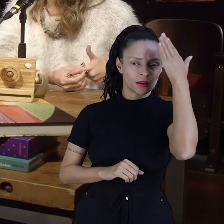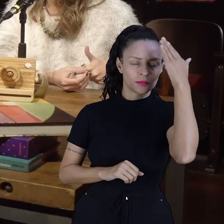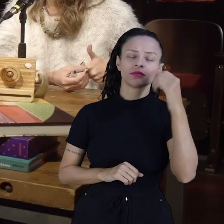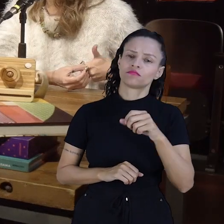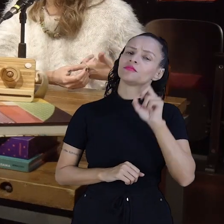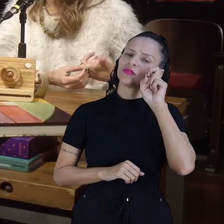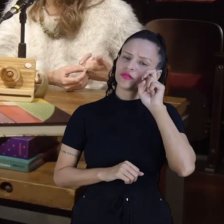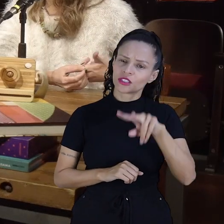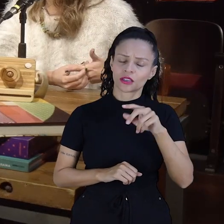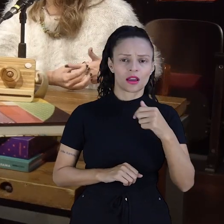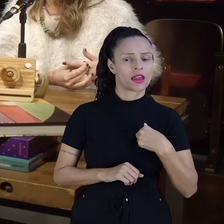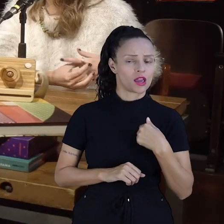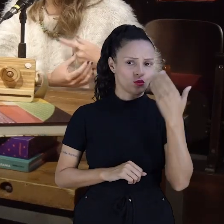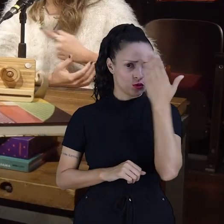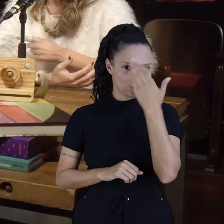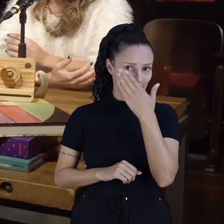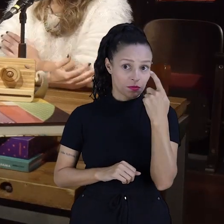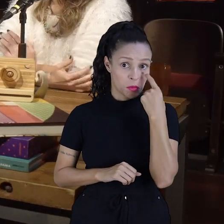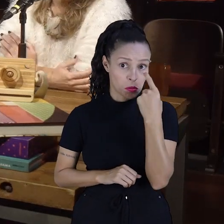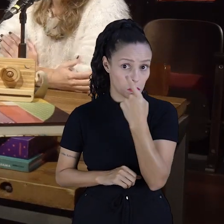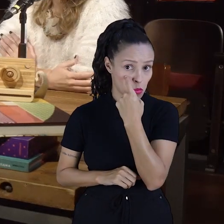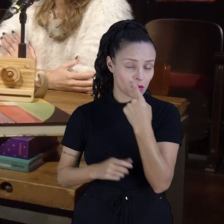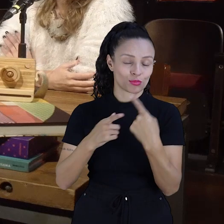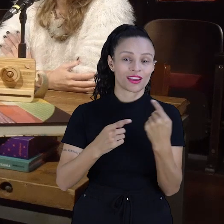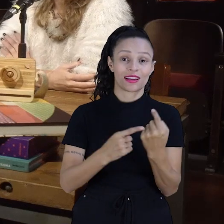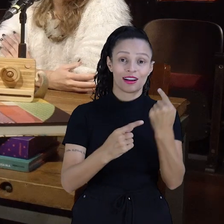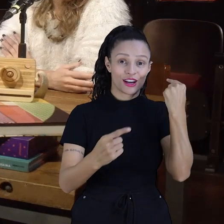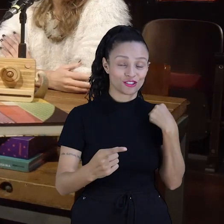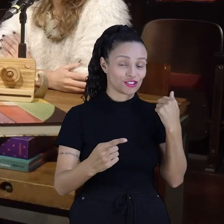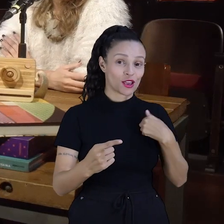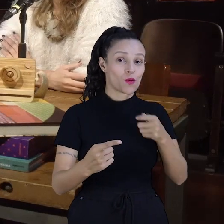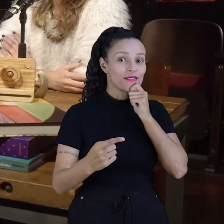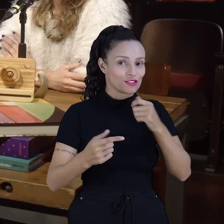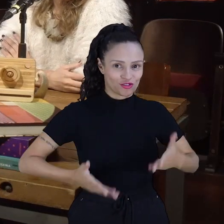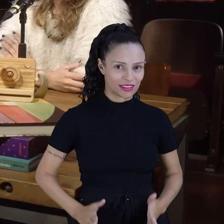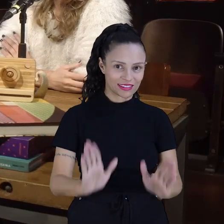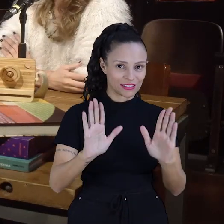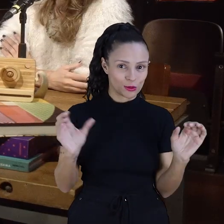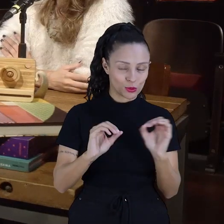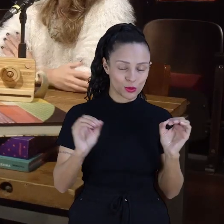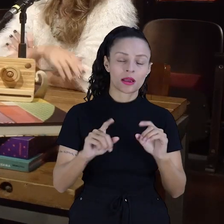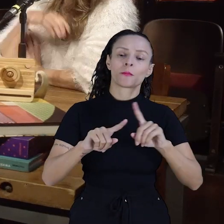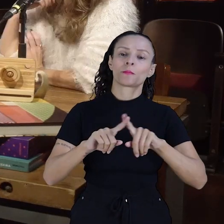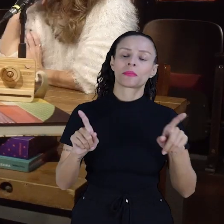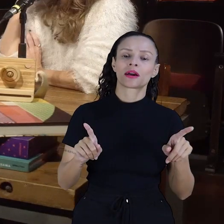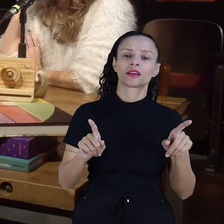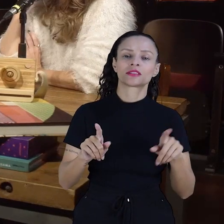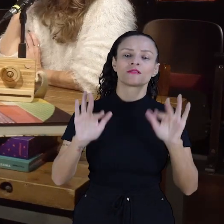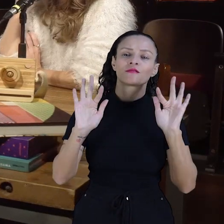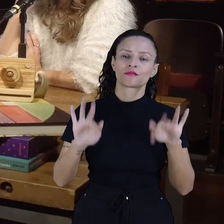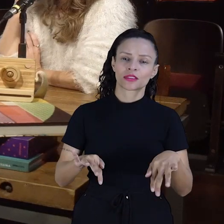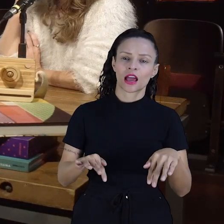sabe que a gente via isso, quer dizer, eu não vi com os meus próprios olhos, porque isso é anterior ao meu nascimento.